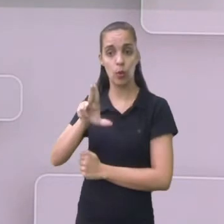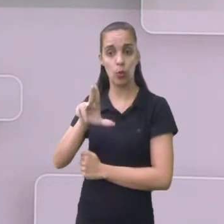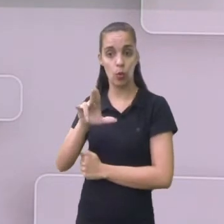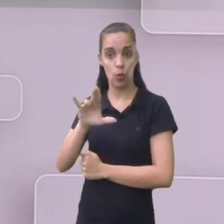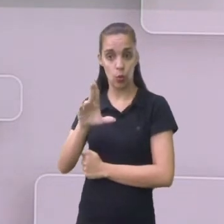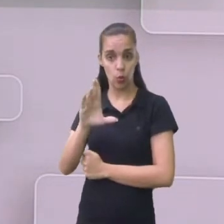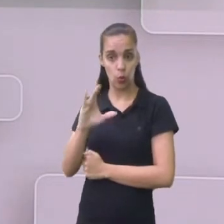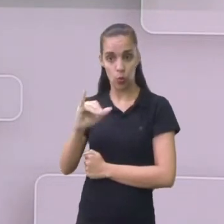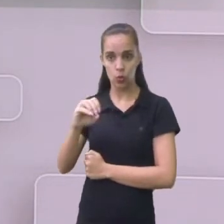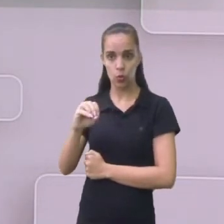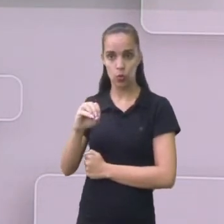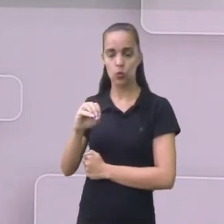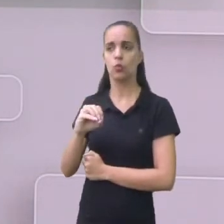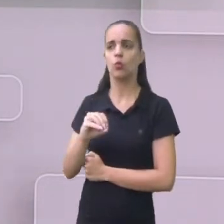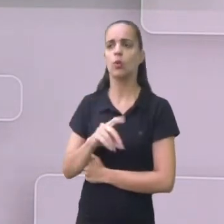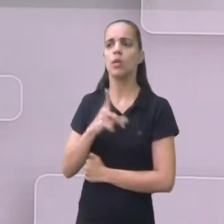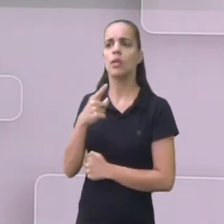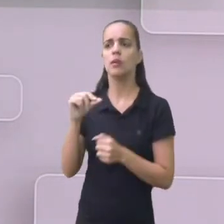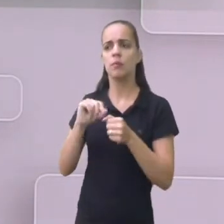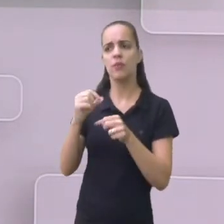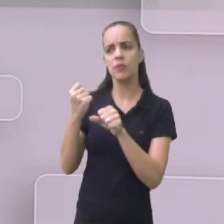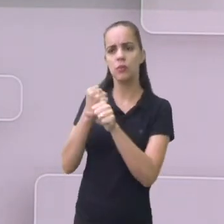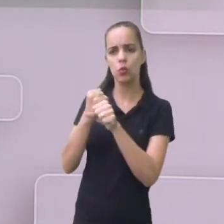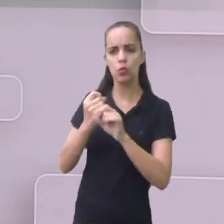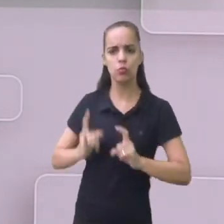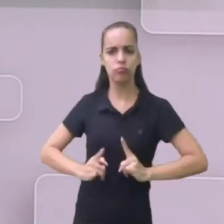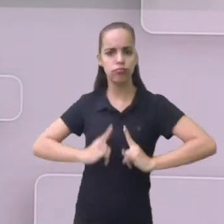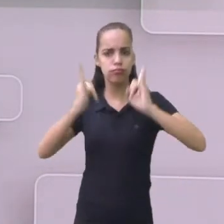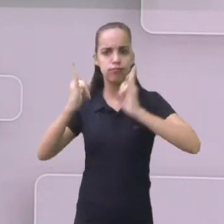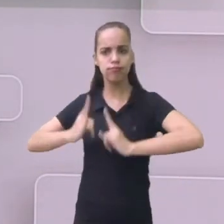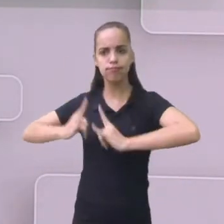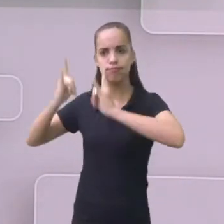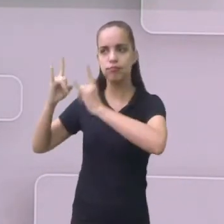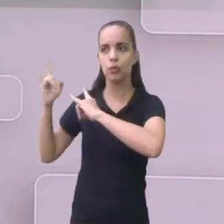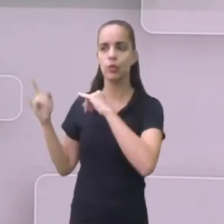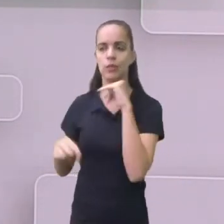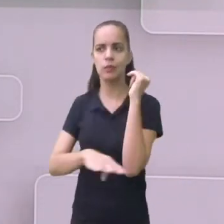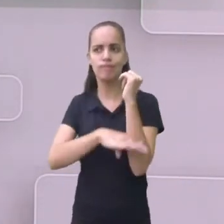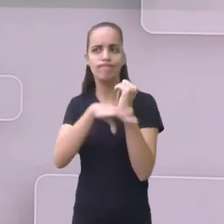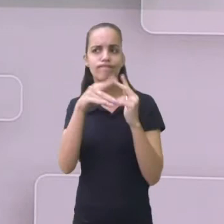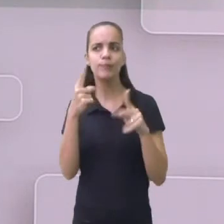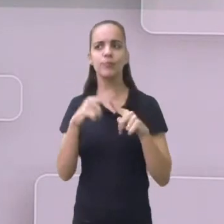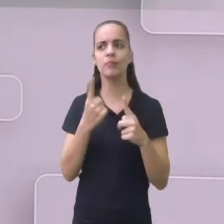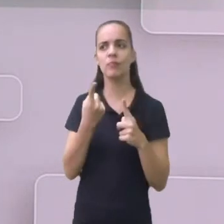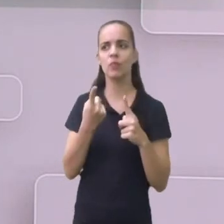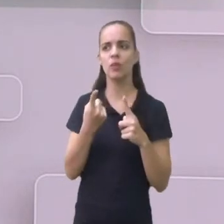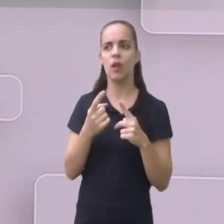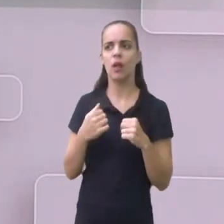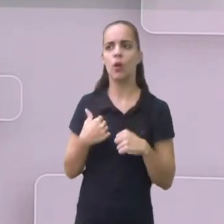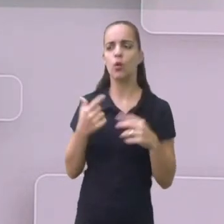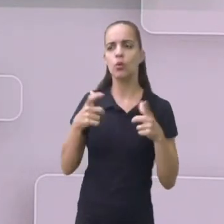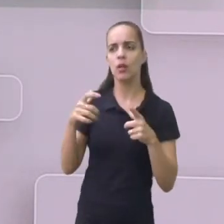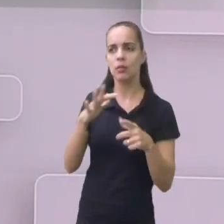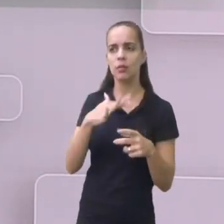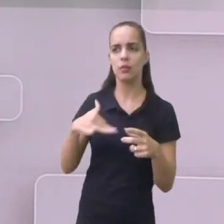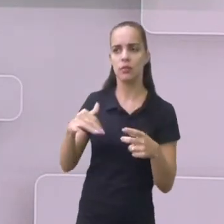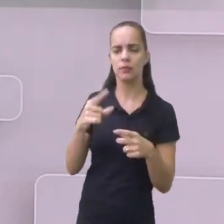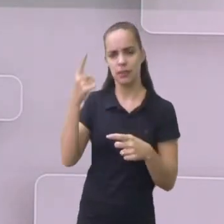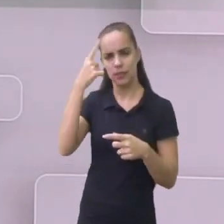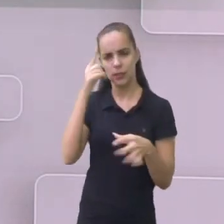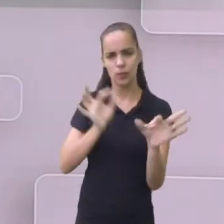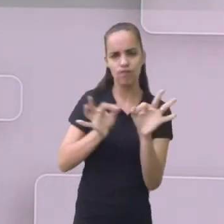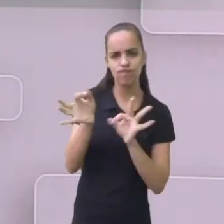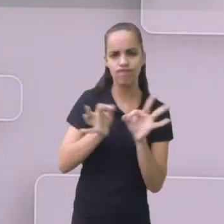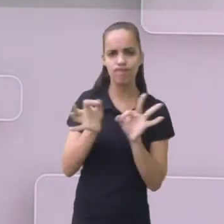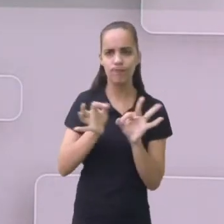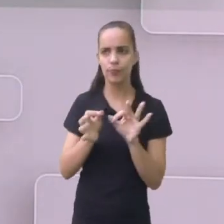vão observar nos monumentos, nos prédios de Brasília, que eles são bem diferentes. Eles são pensados para